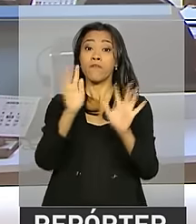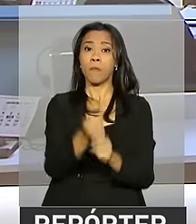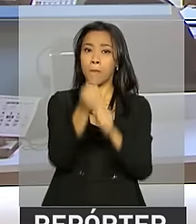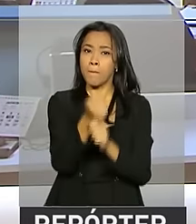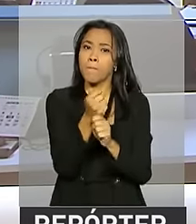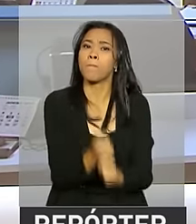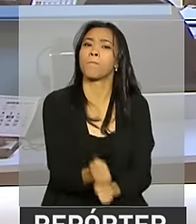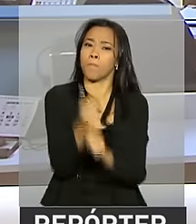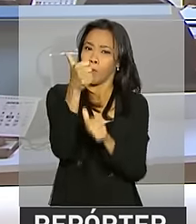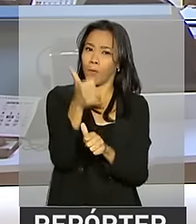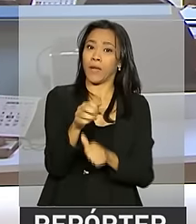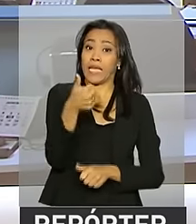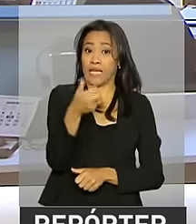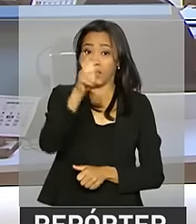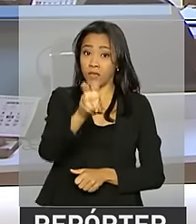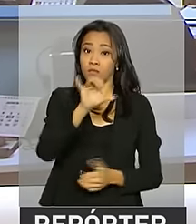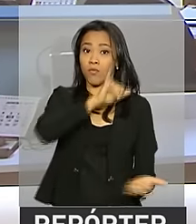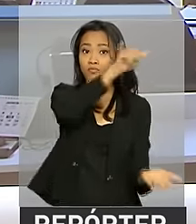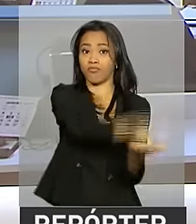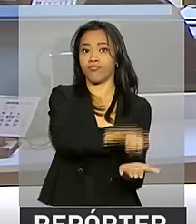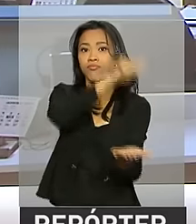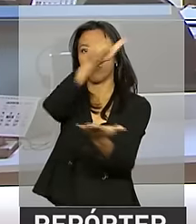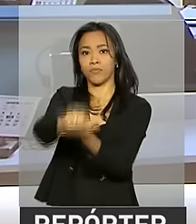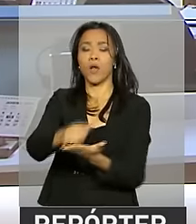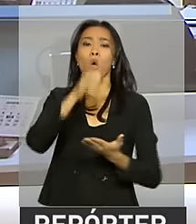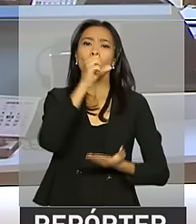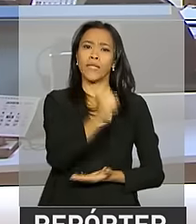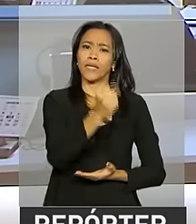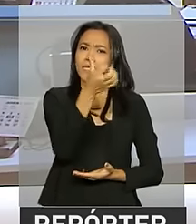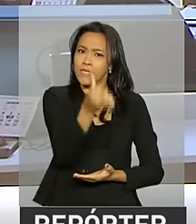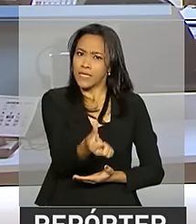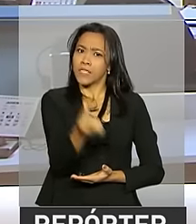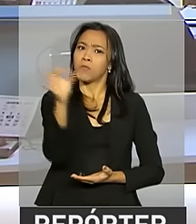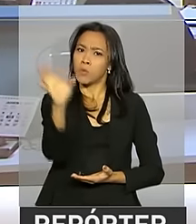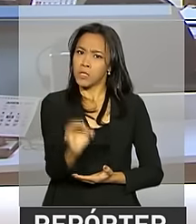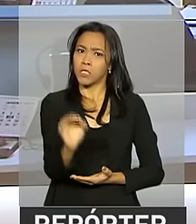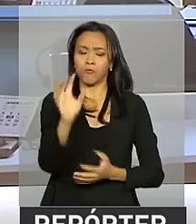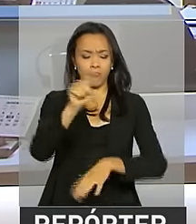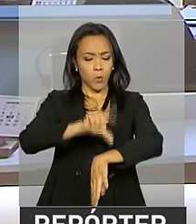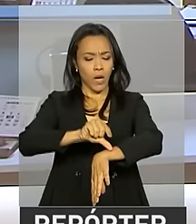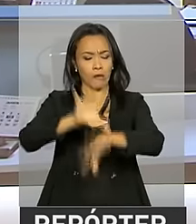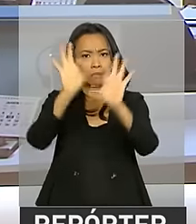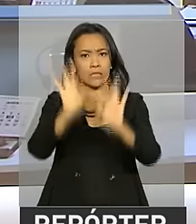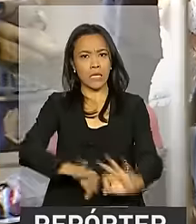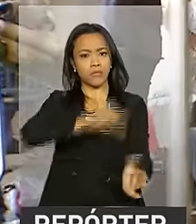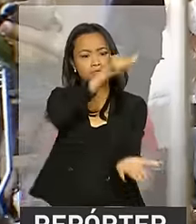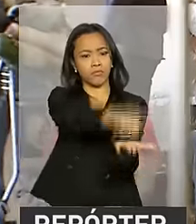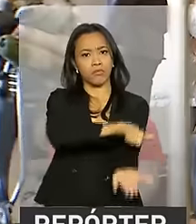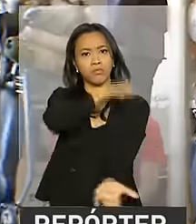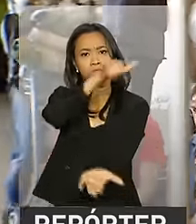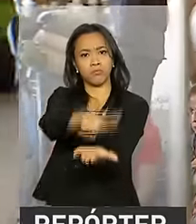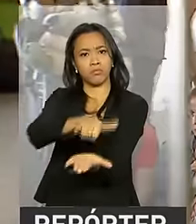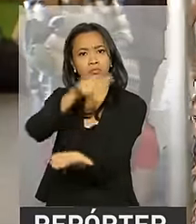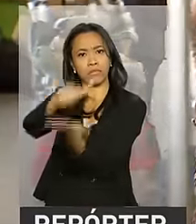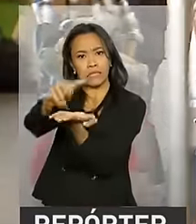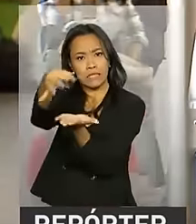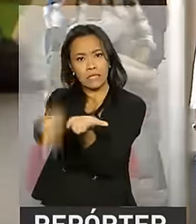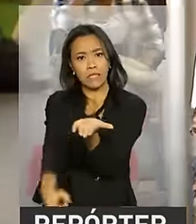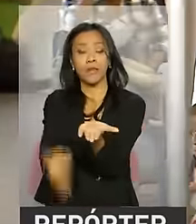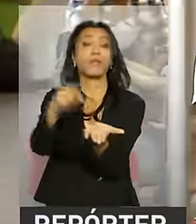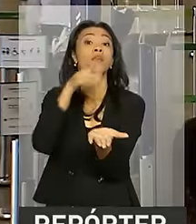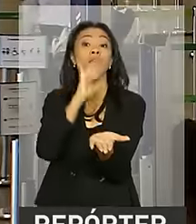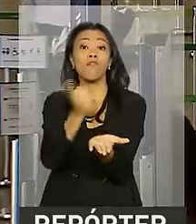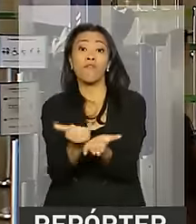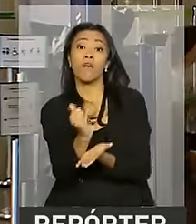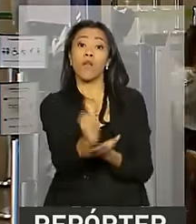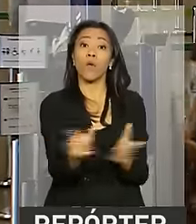aeroportos brasileiros terminou com 86% de pontualidade nos voos a pesquisa é da secretaria de Aviação